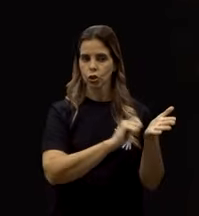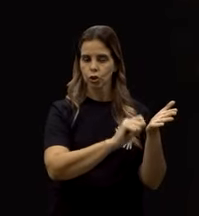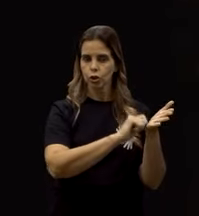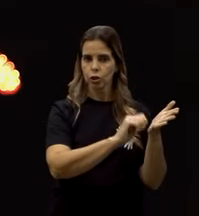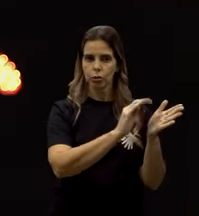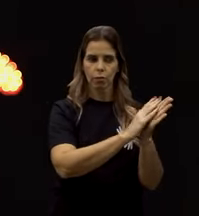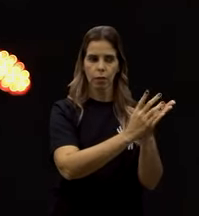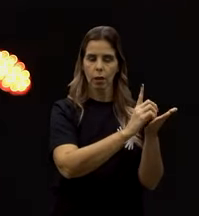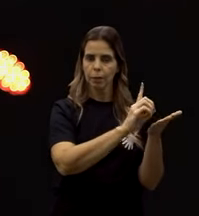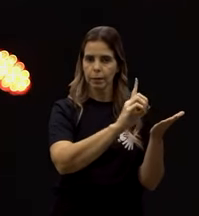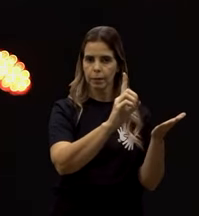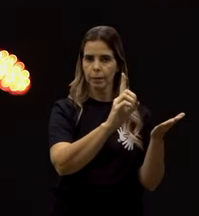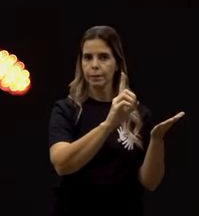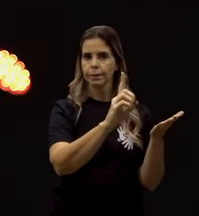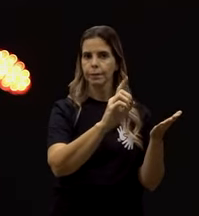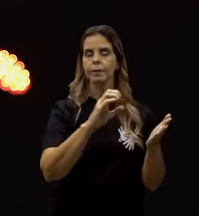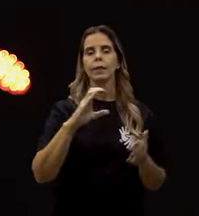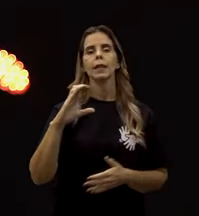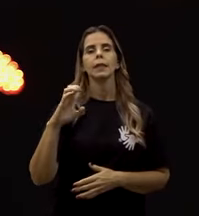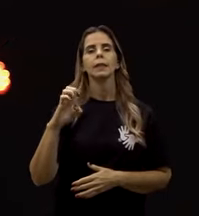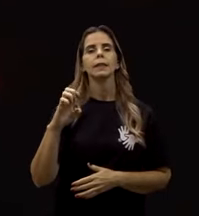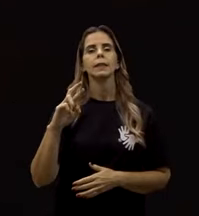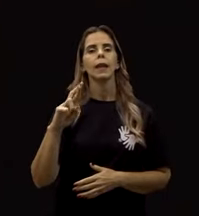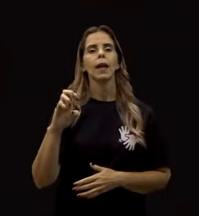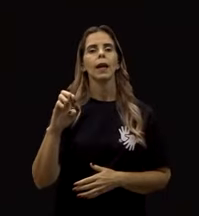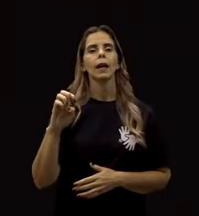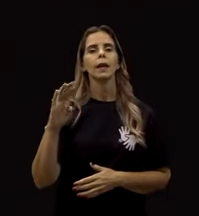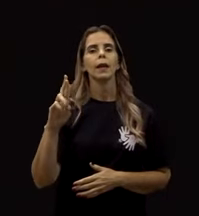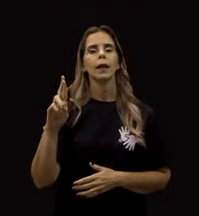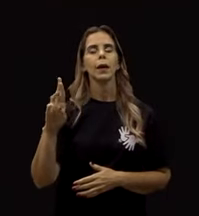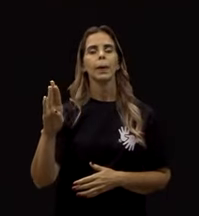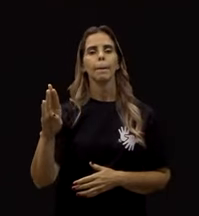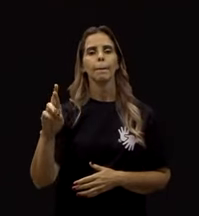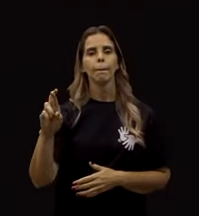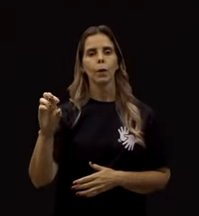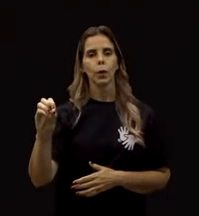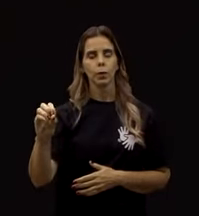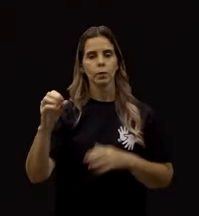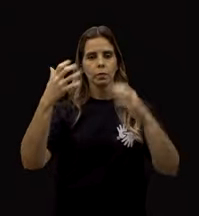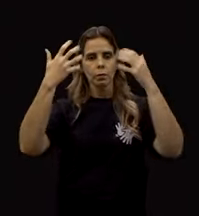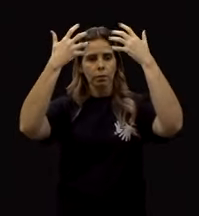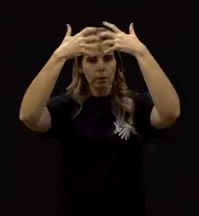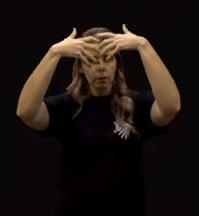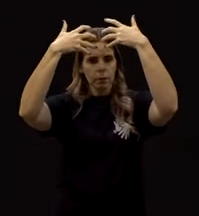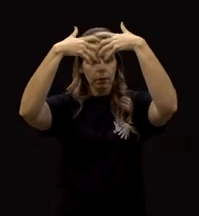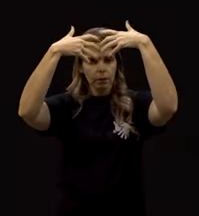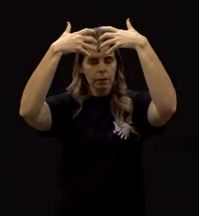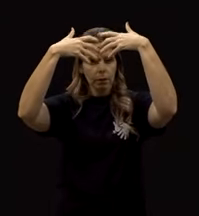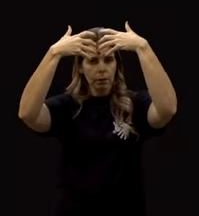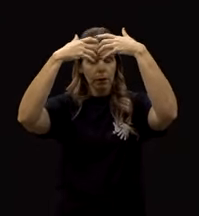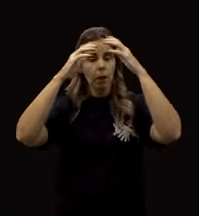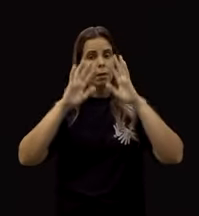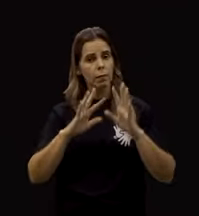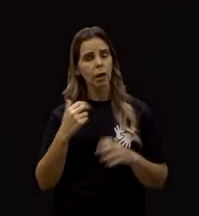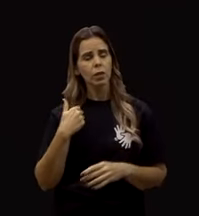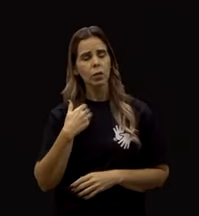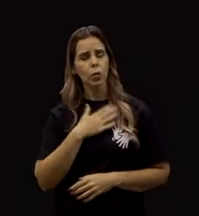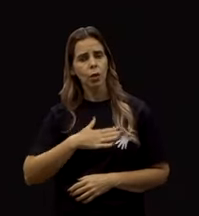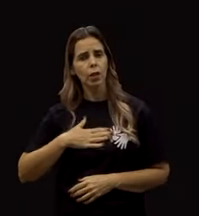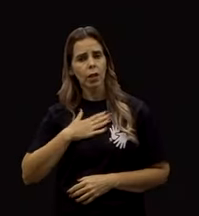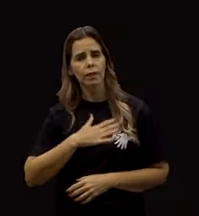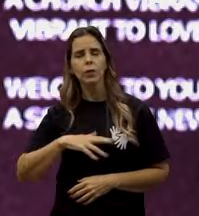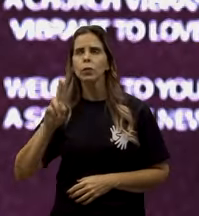pode procurar que não tem nenhuma vez a palavra cérebro na Bíblia Mas é para você usar e eu sempre gostei de usar aí eu ficava assim mas pera